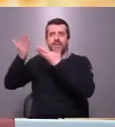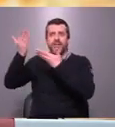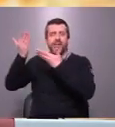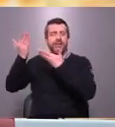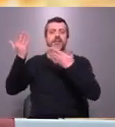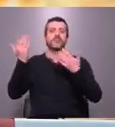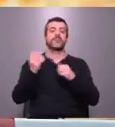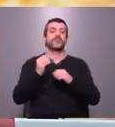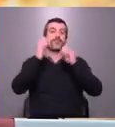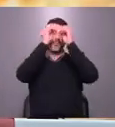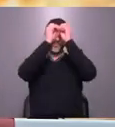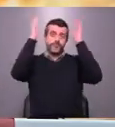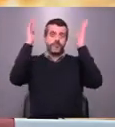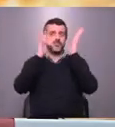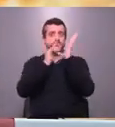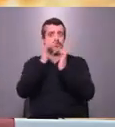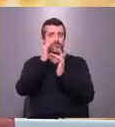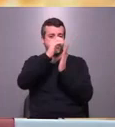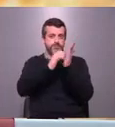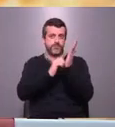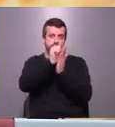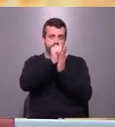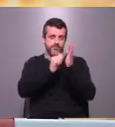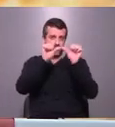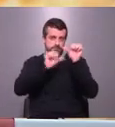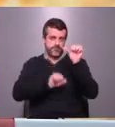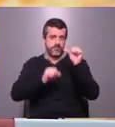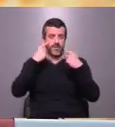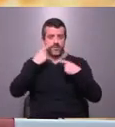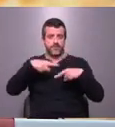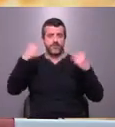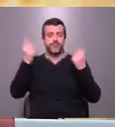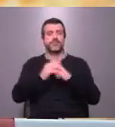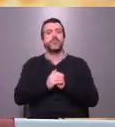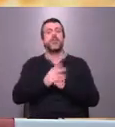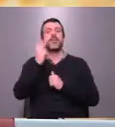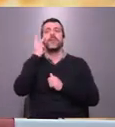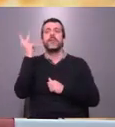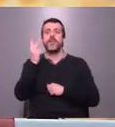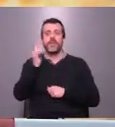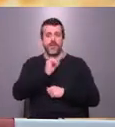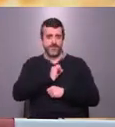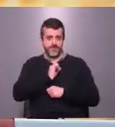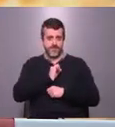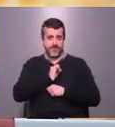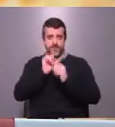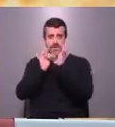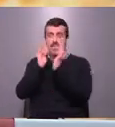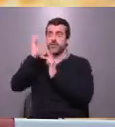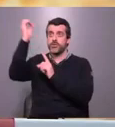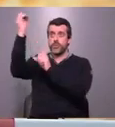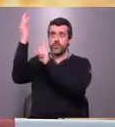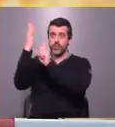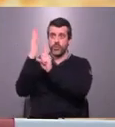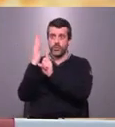Utilizando a imagem que Jesus usa no Evangelho, é quando confrontamos a nossa vida com a luz que é o próprio Cristo